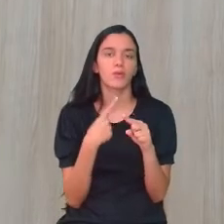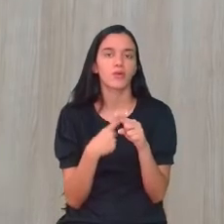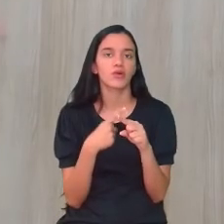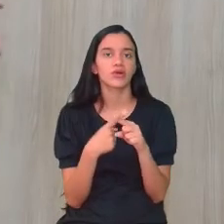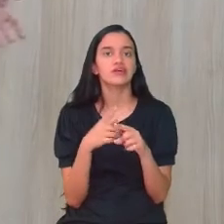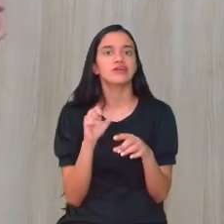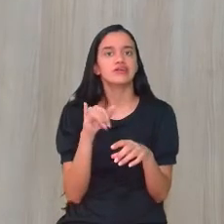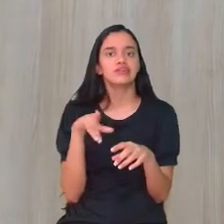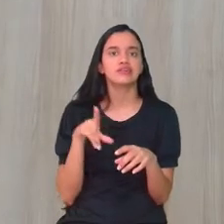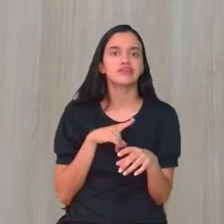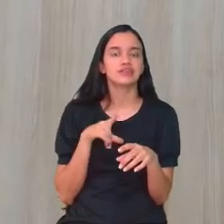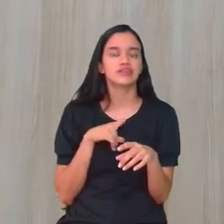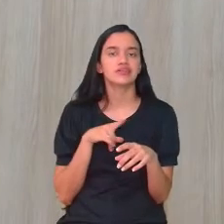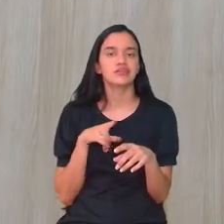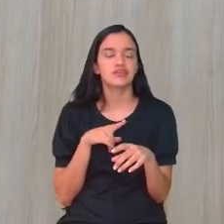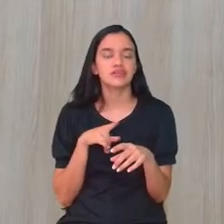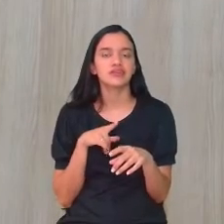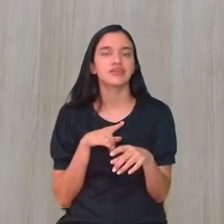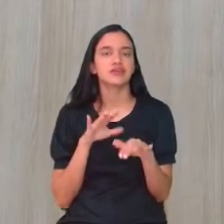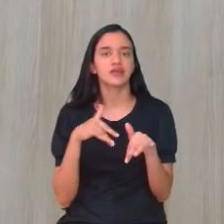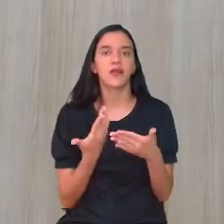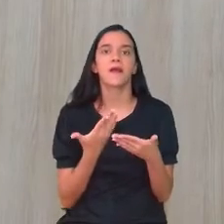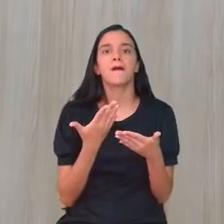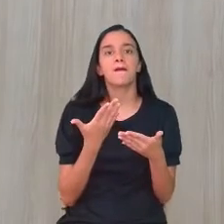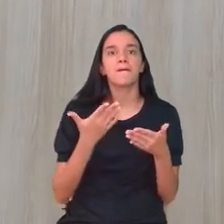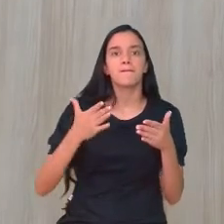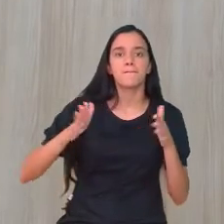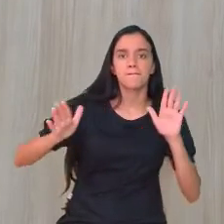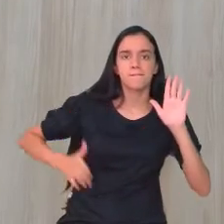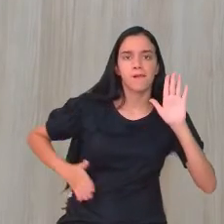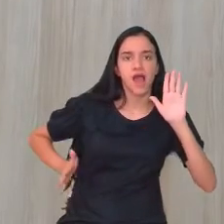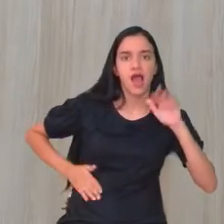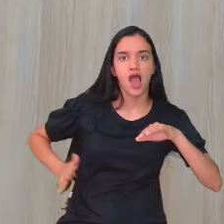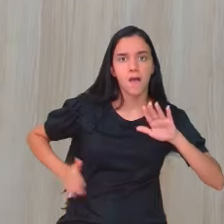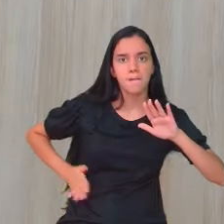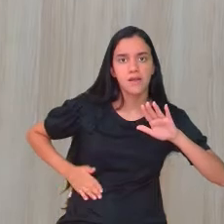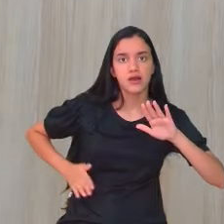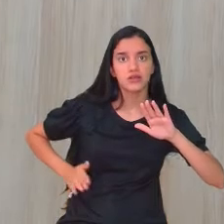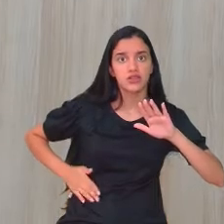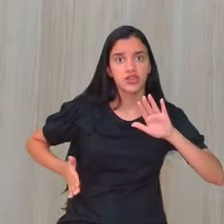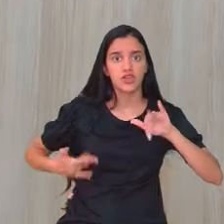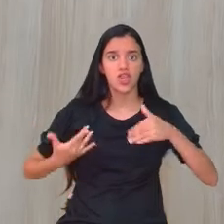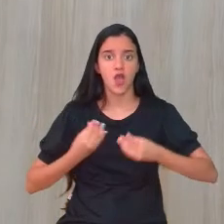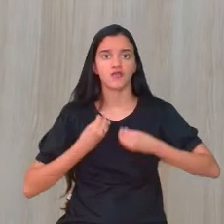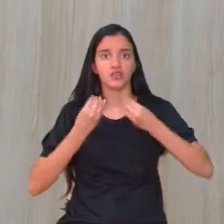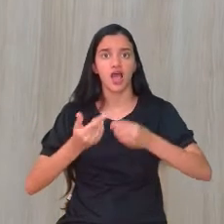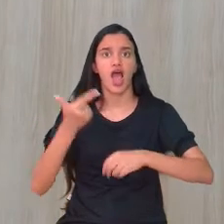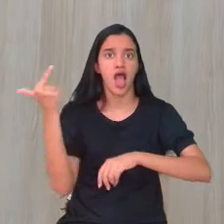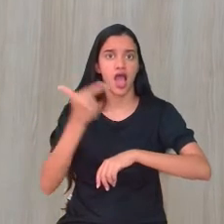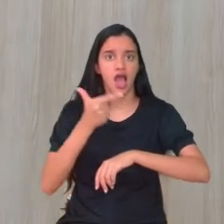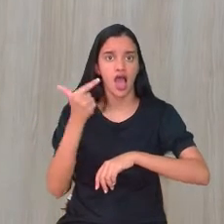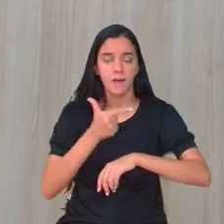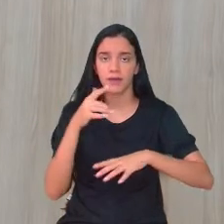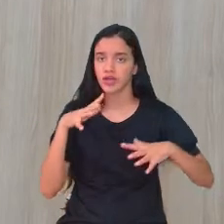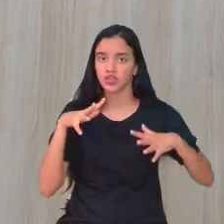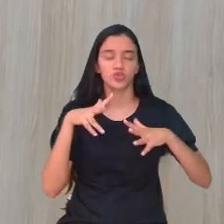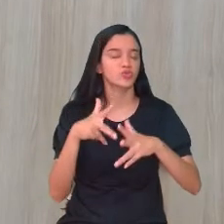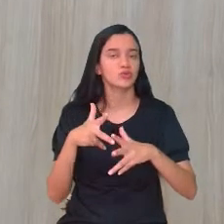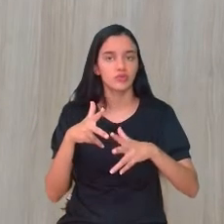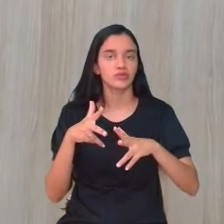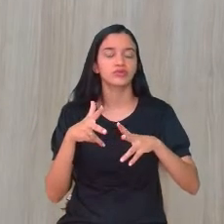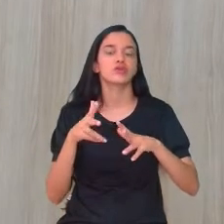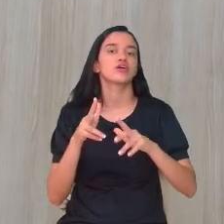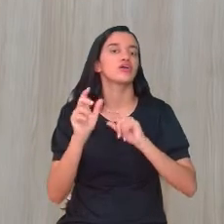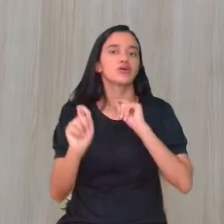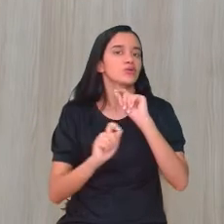tem muito bandido na sua rua, eu vou deixar você se armar, porque ele vier invadir sua casa, você mete bala nele, acabou o seu problema, certo? Então, o